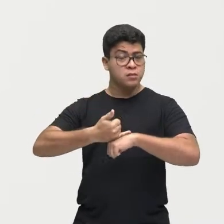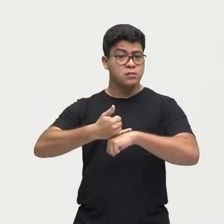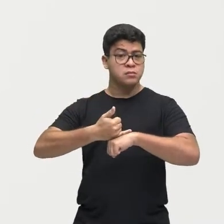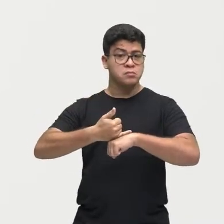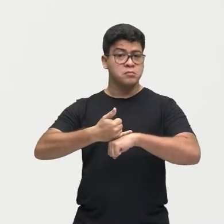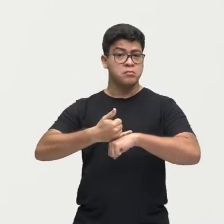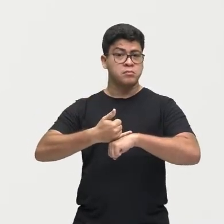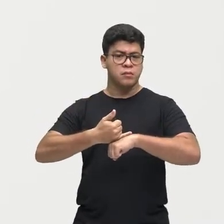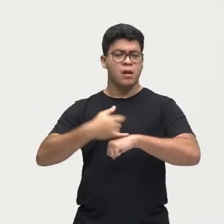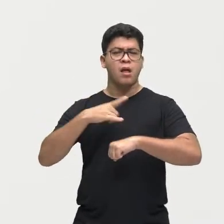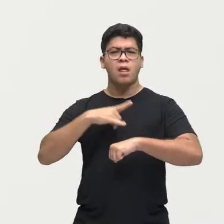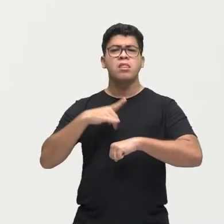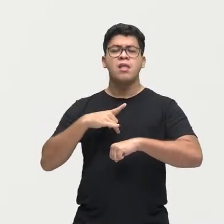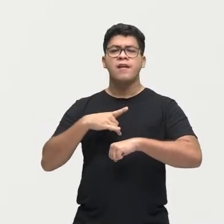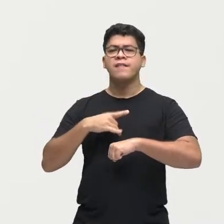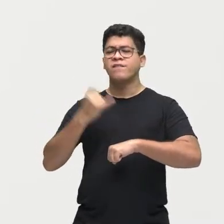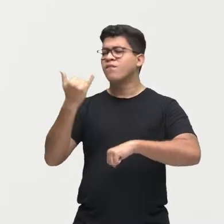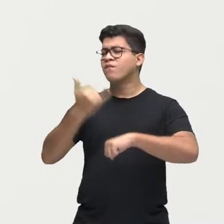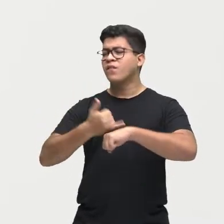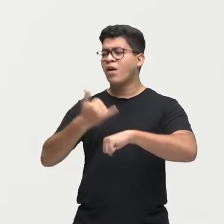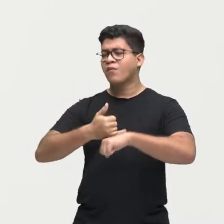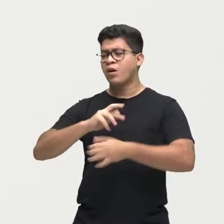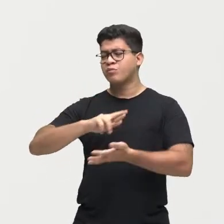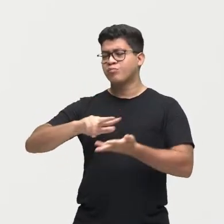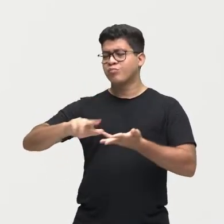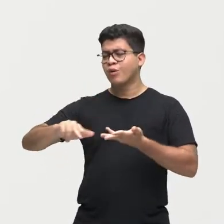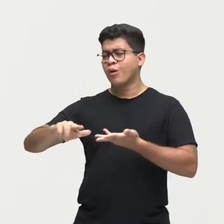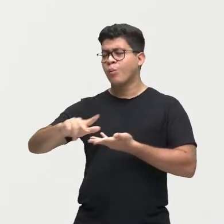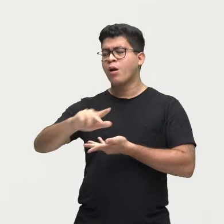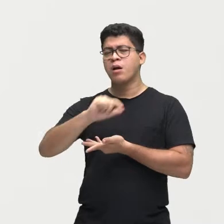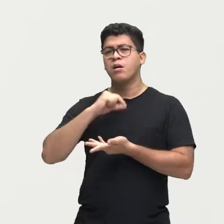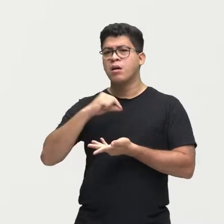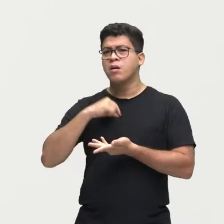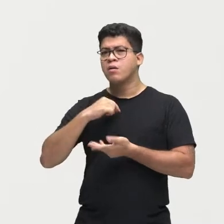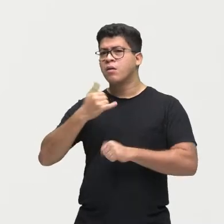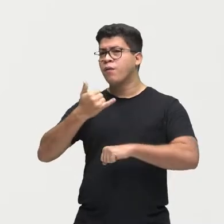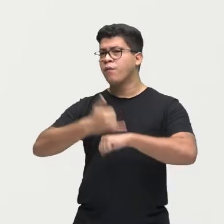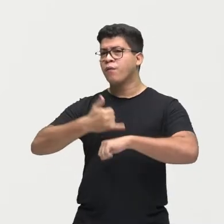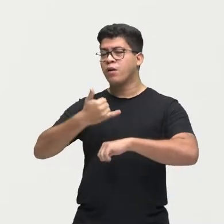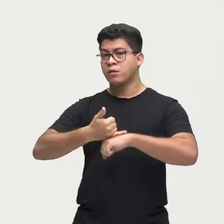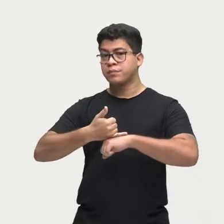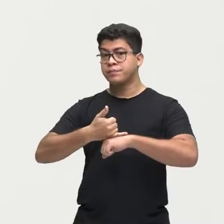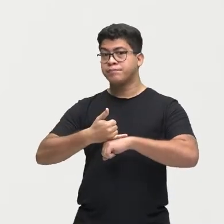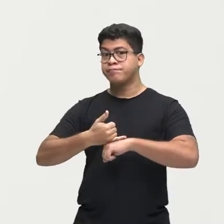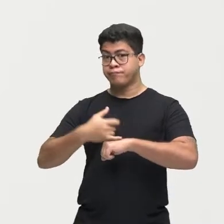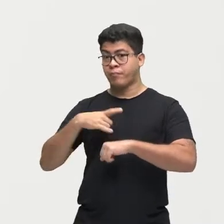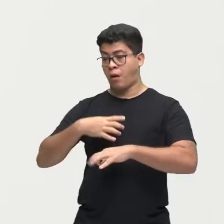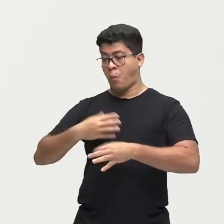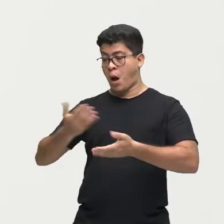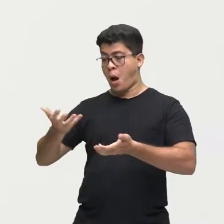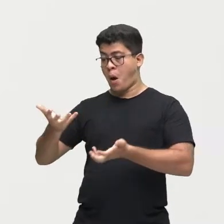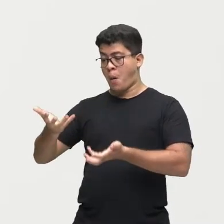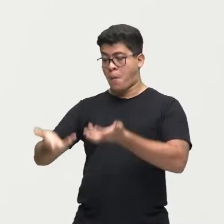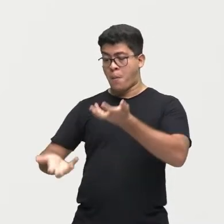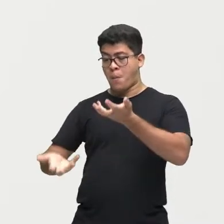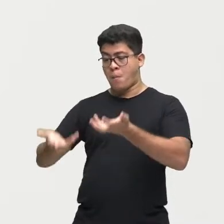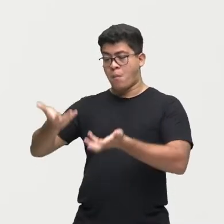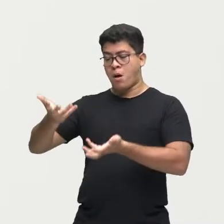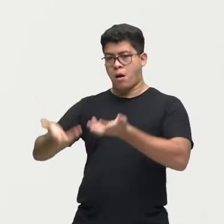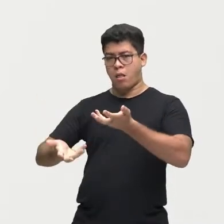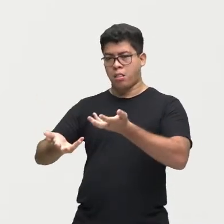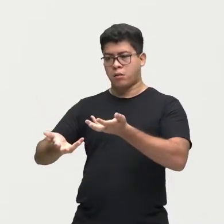é isso? Acumular metais preciosos, não é mesmo? Balança comercial favorável. Então, ele vai ter